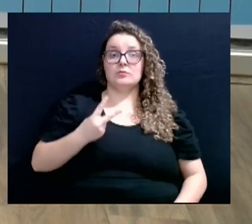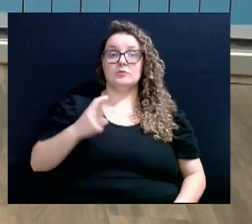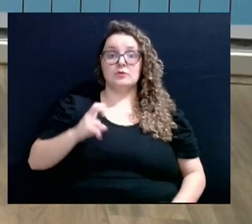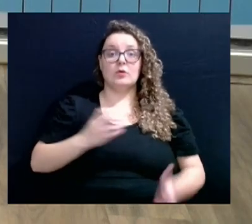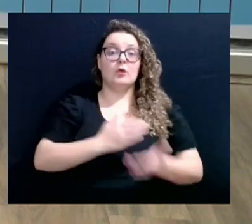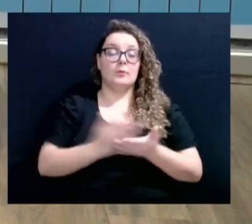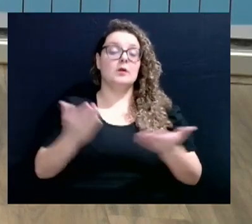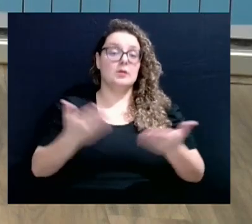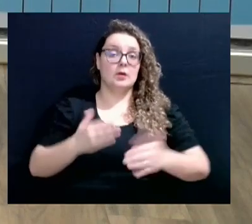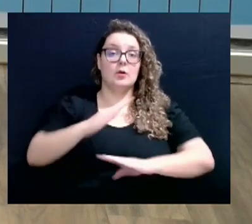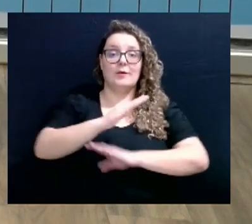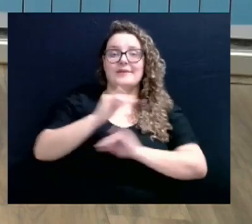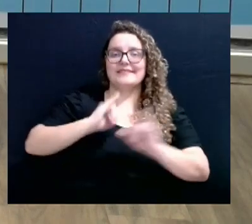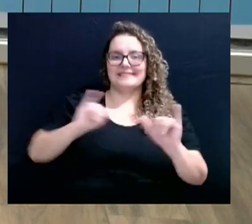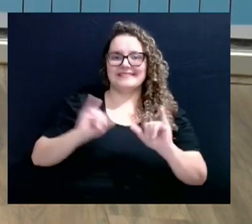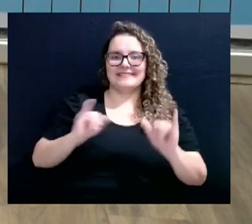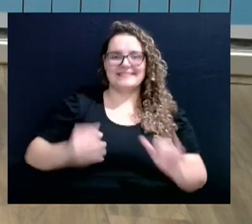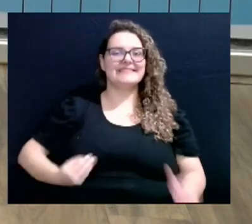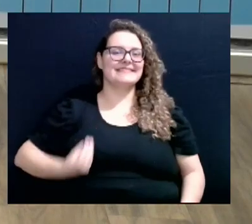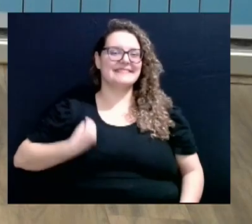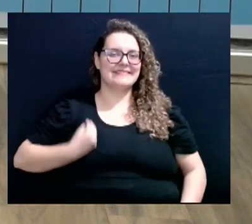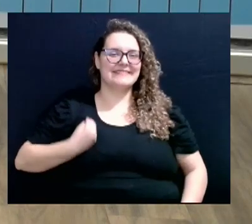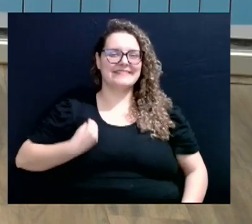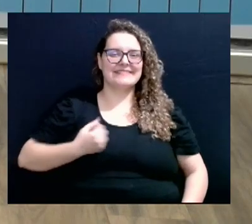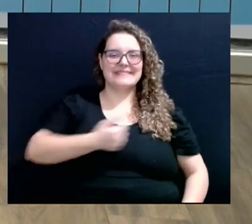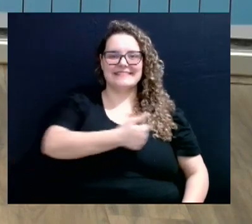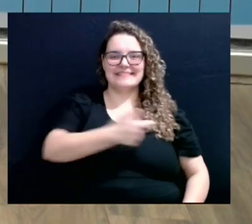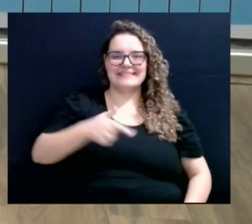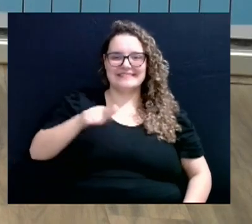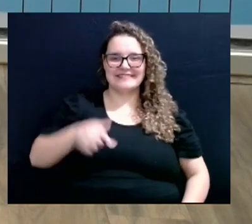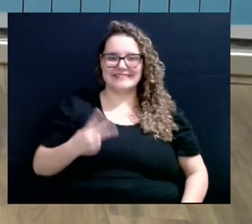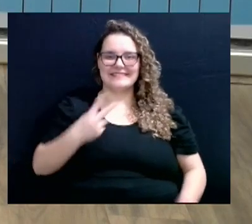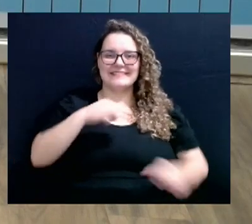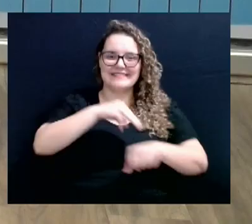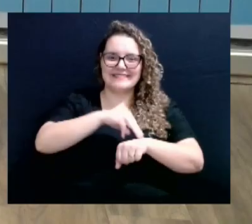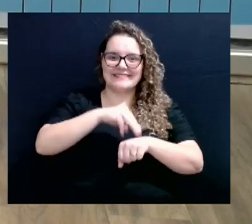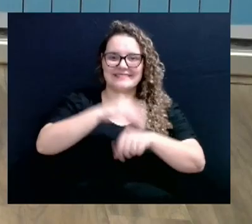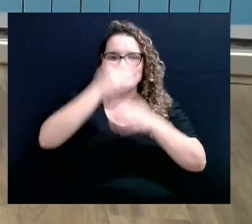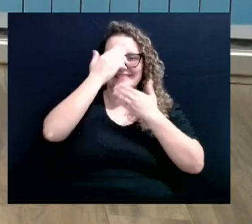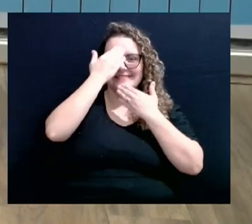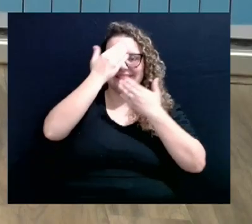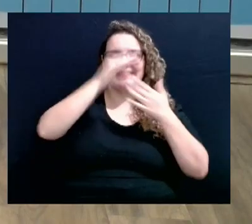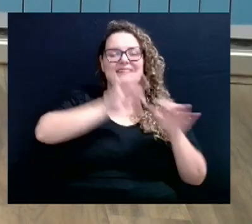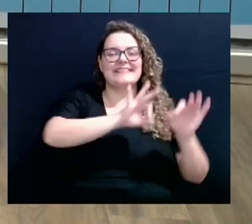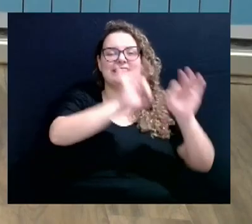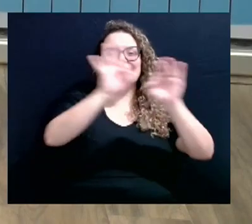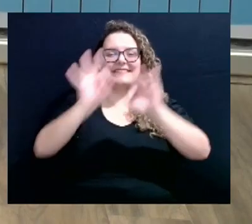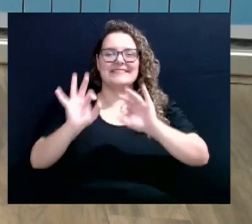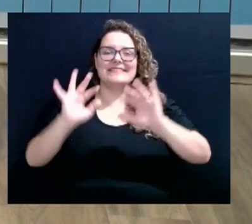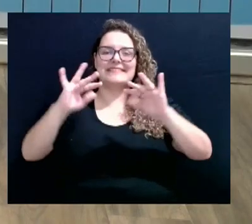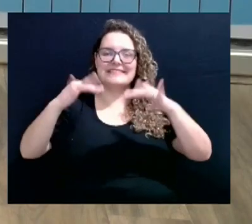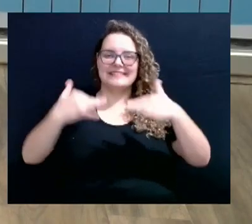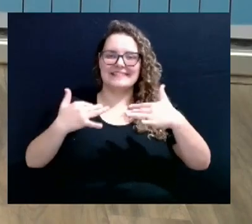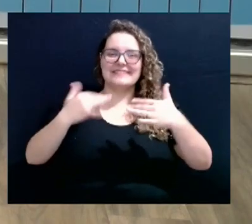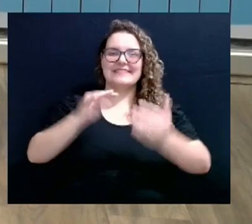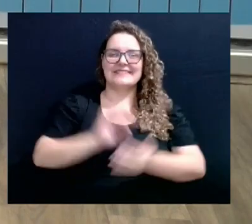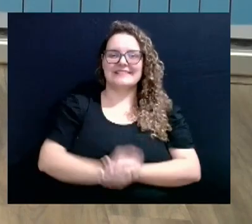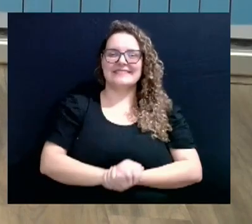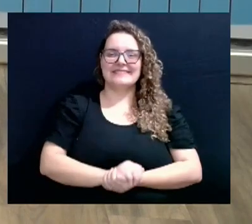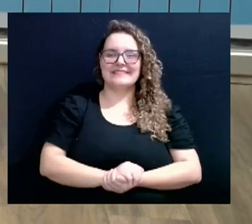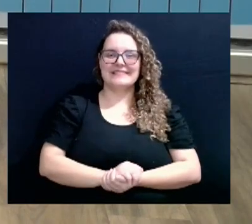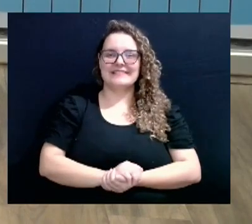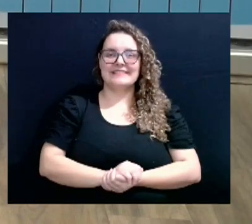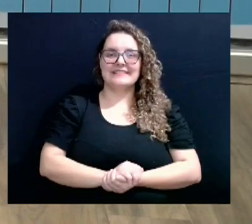Câmara Notícia, ao vivo, meio-dia mais 2 minutos. Muito obrigado pela sua companhia, pela sua audiência. E